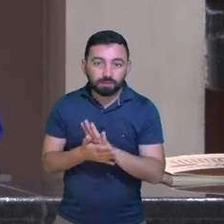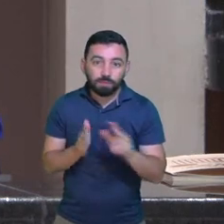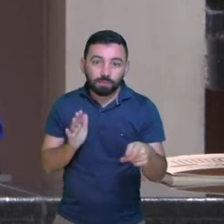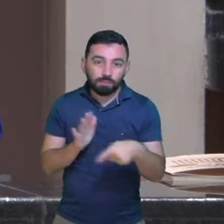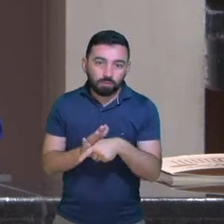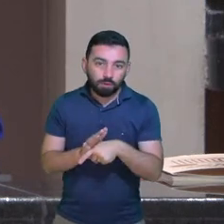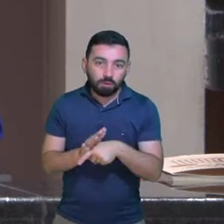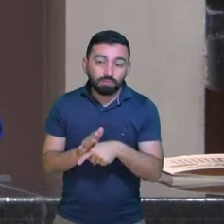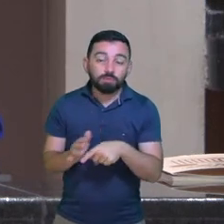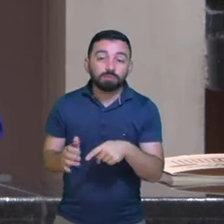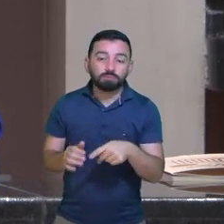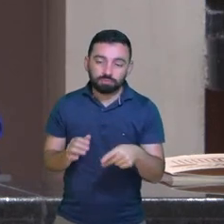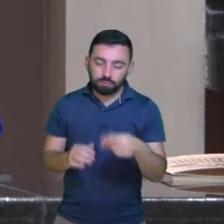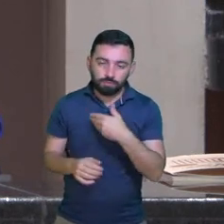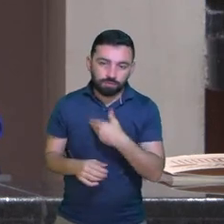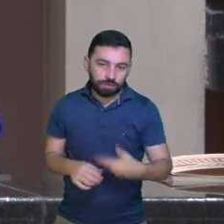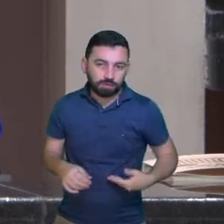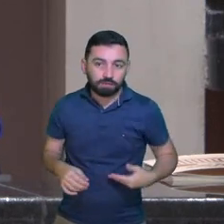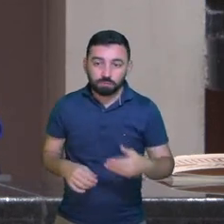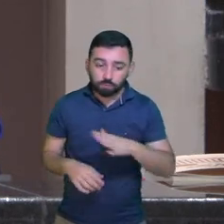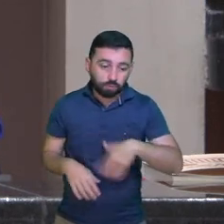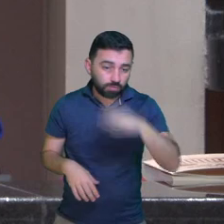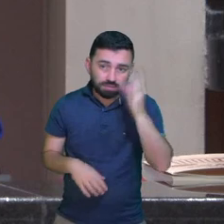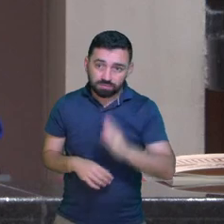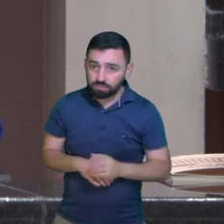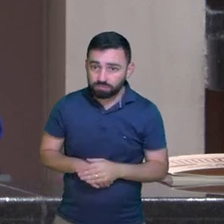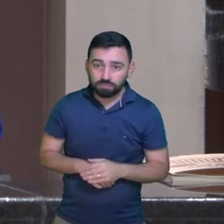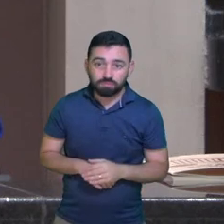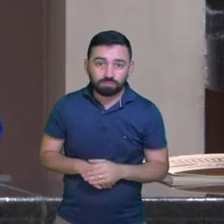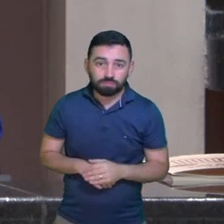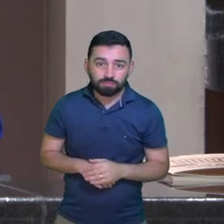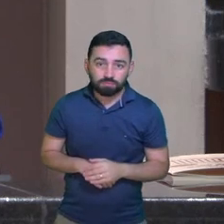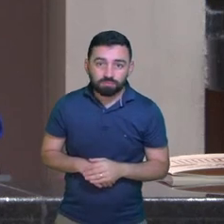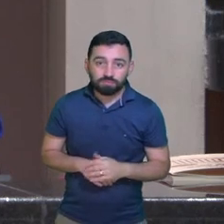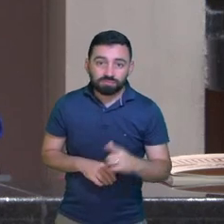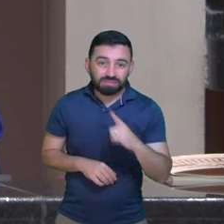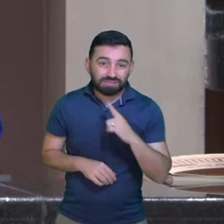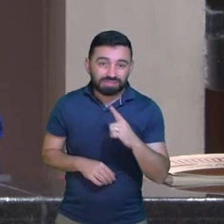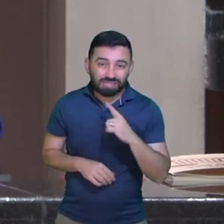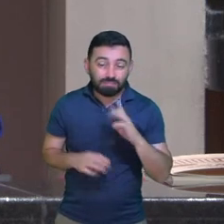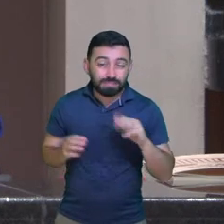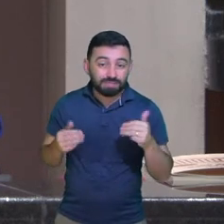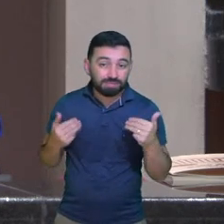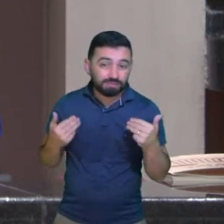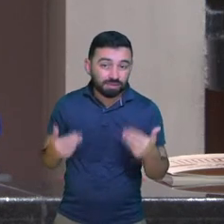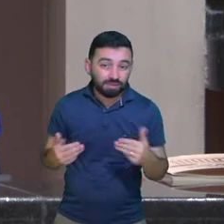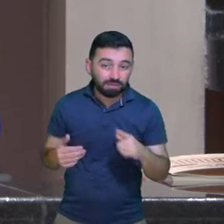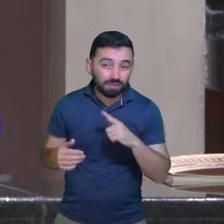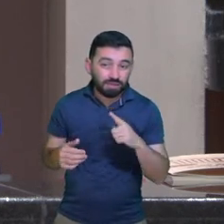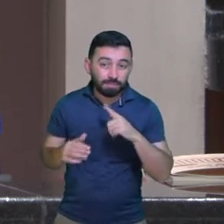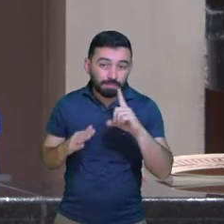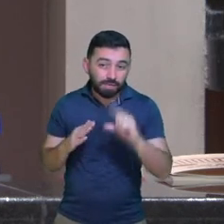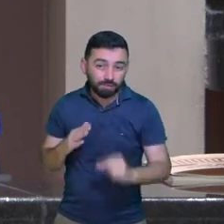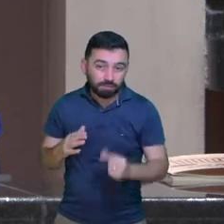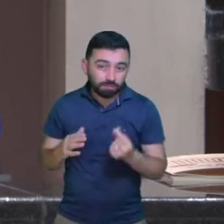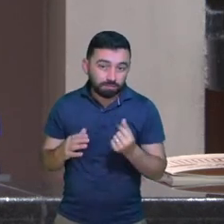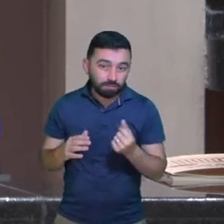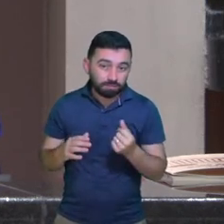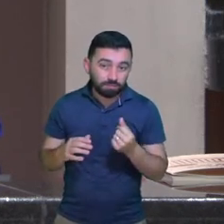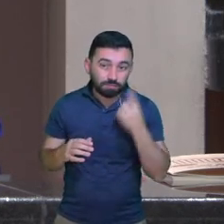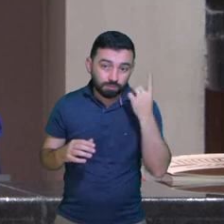União Brasileira do país do nosso país nós temos ministé menos orçamento do que um